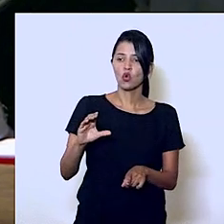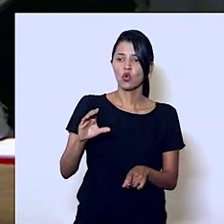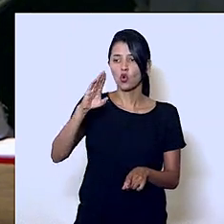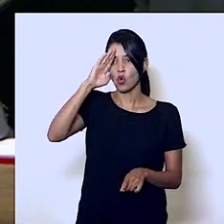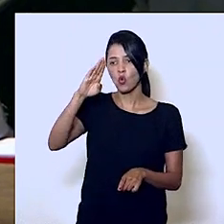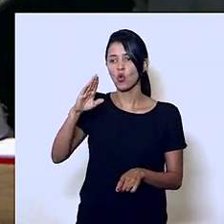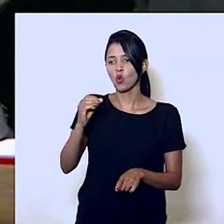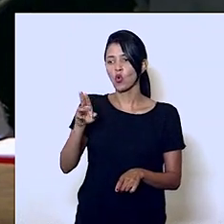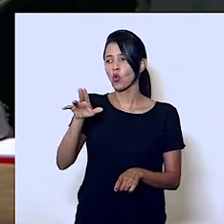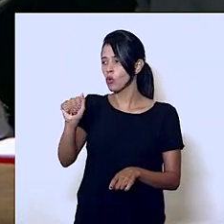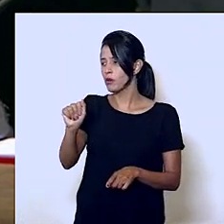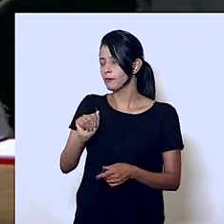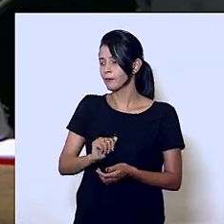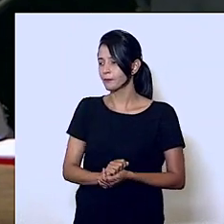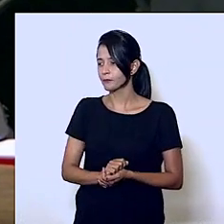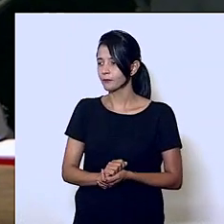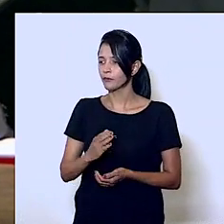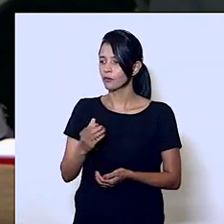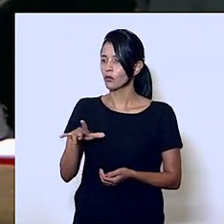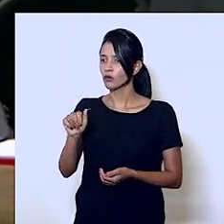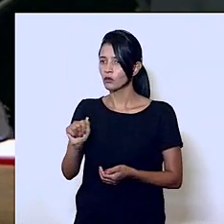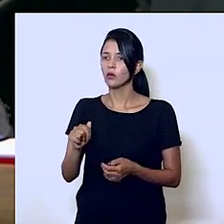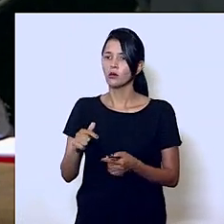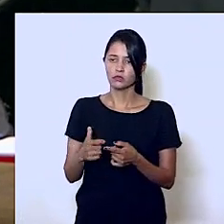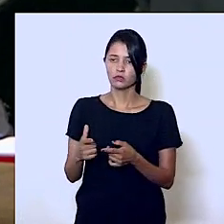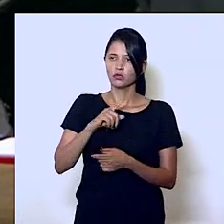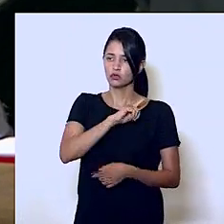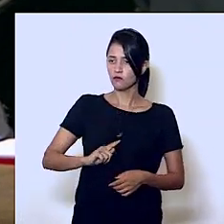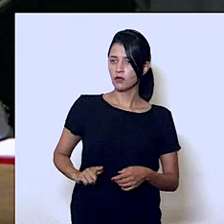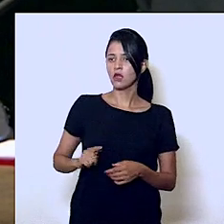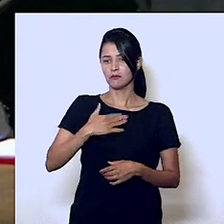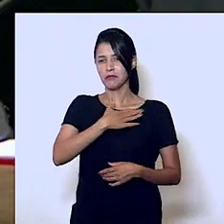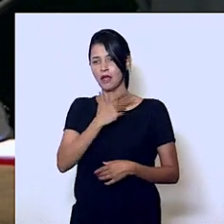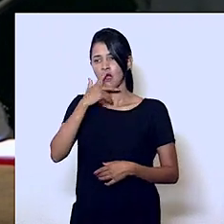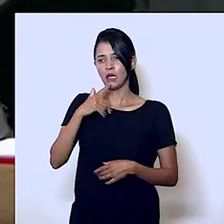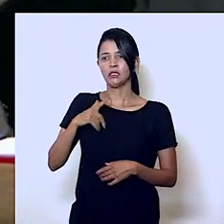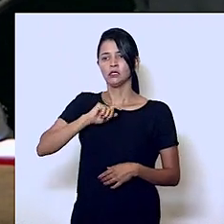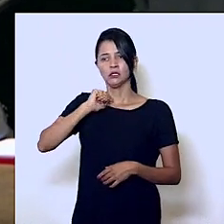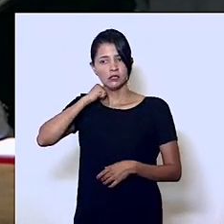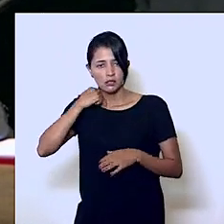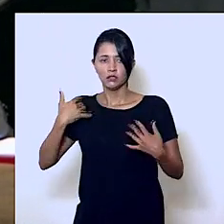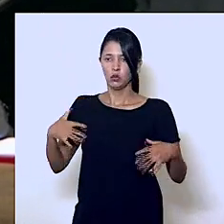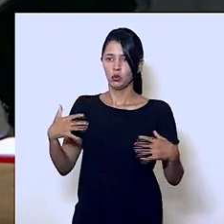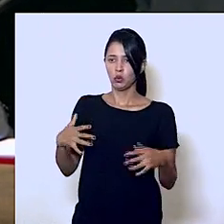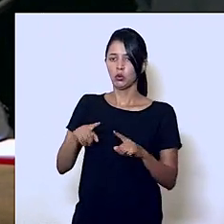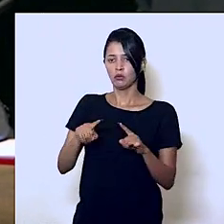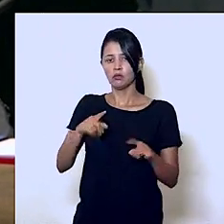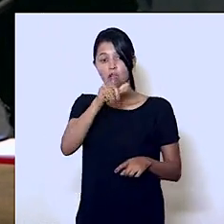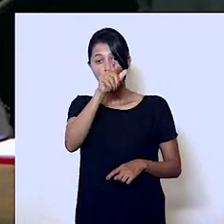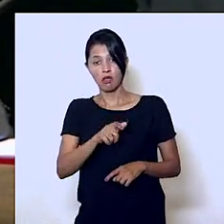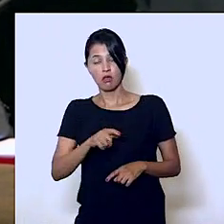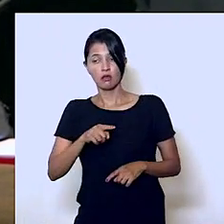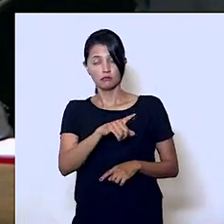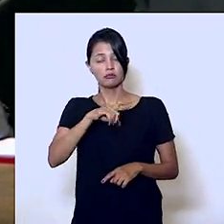depois do governo militar, é uma história de tensão, etc. E o Paulo tinham acontecido os